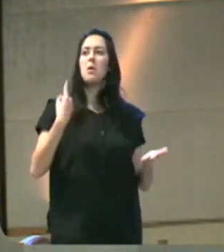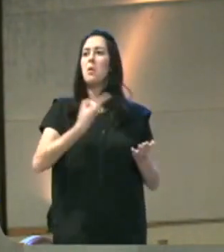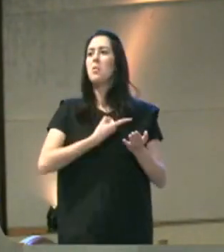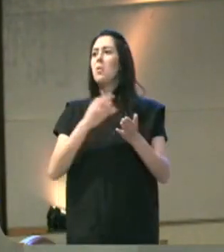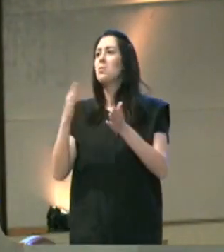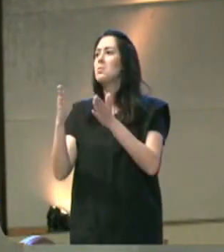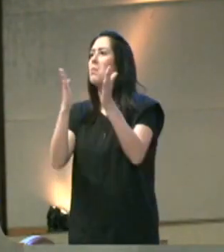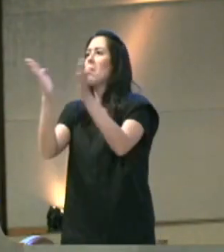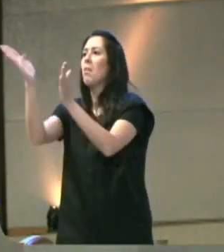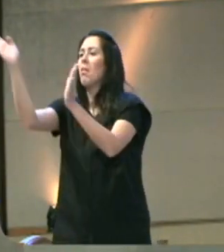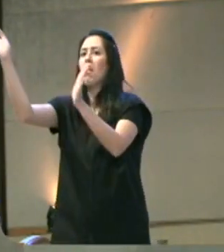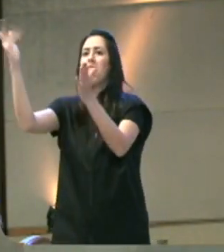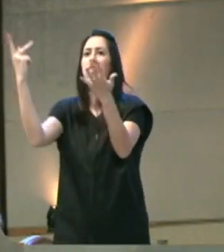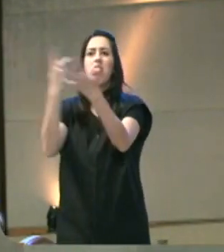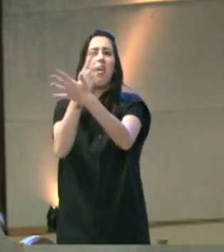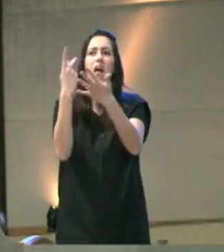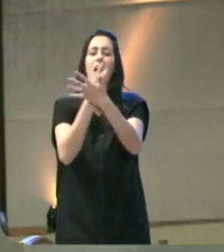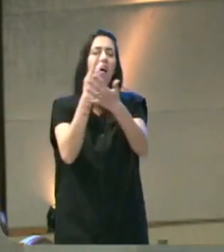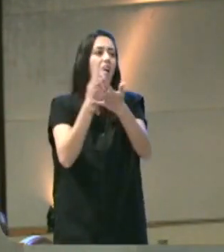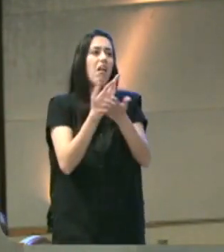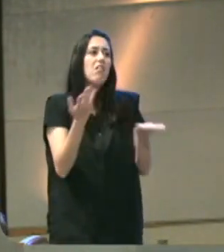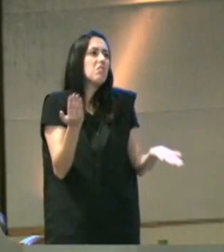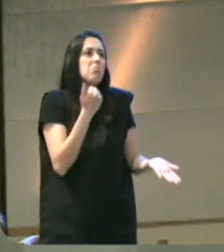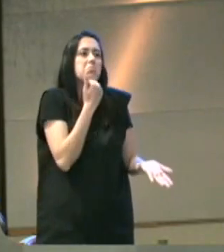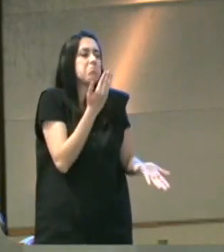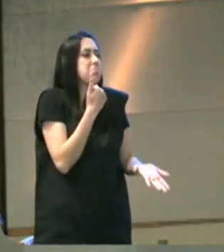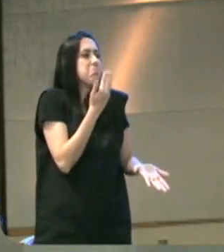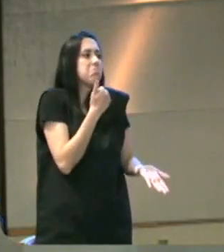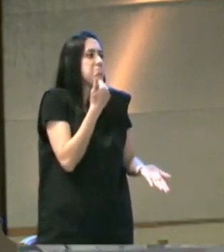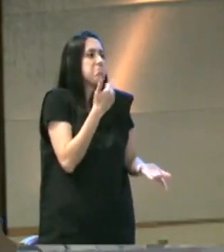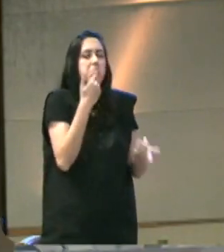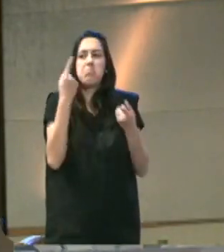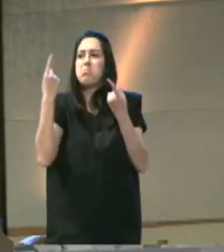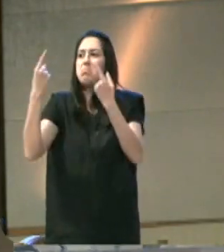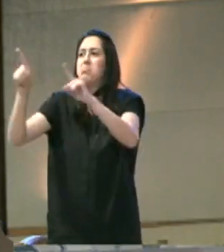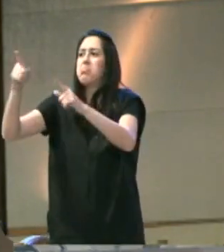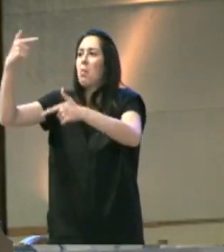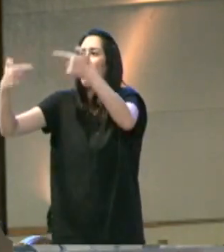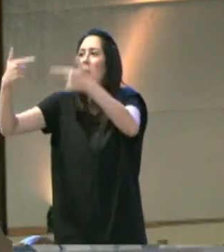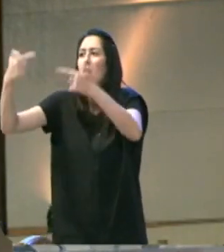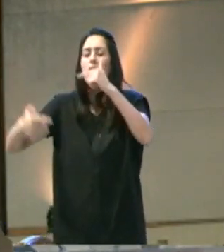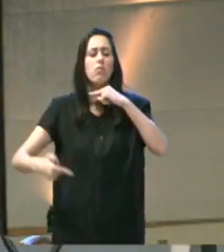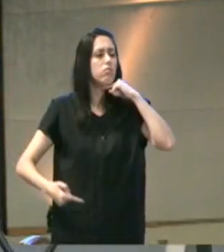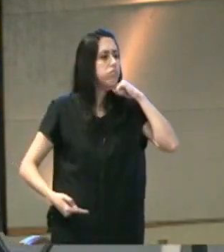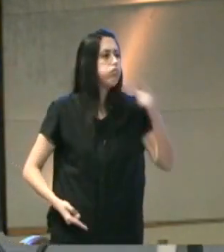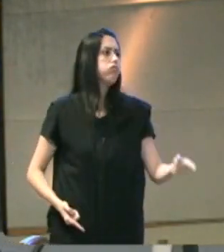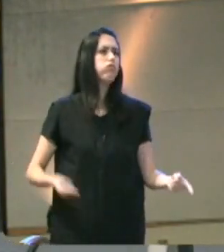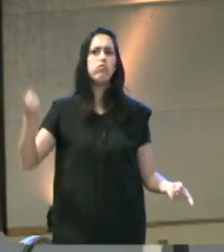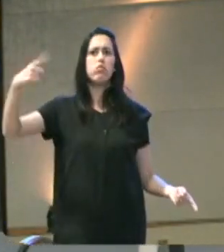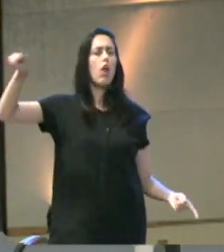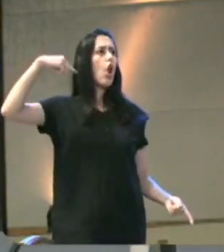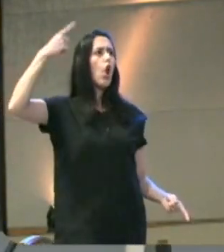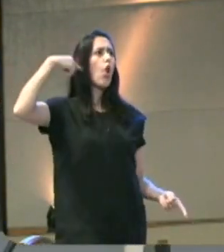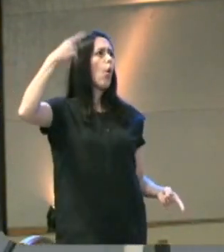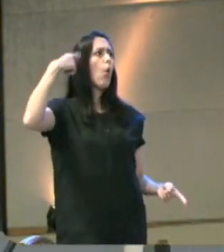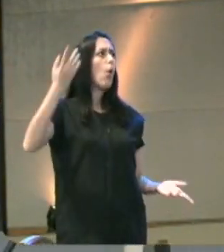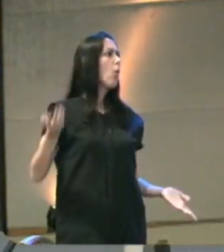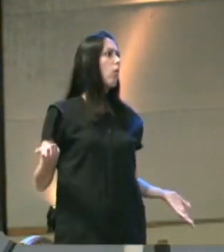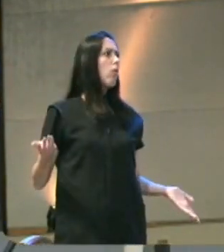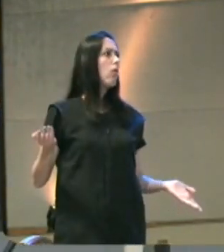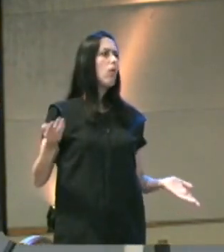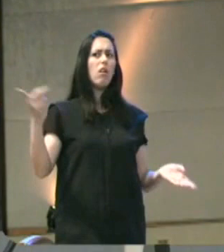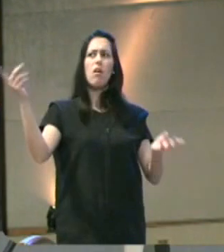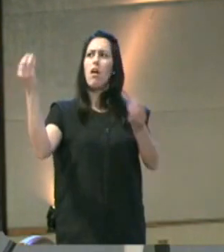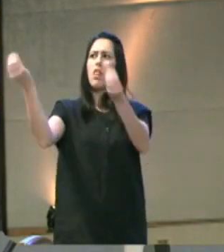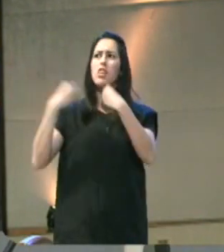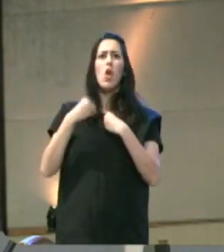conseguiu entender os processos. A gente não entendeu nem o banquete. Esses caras são loucos. Fizeram até um banquete